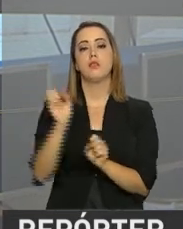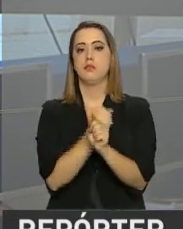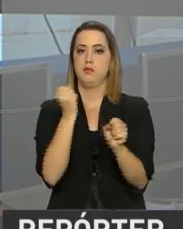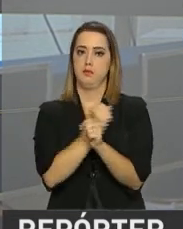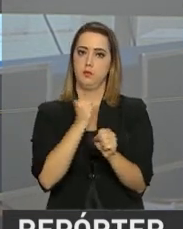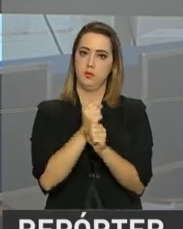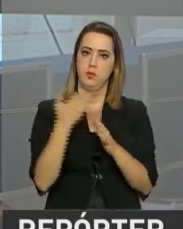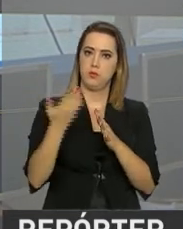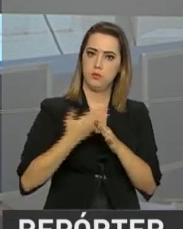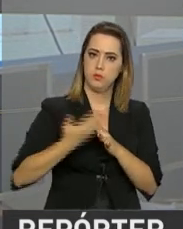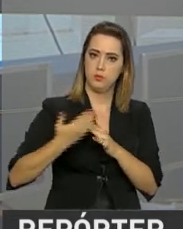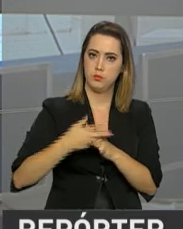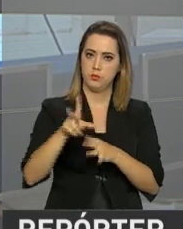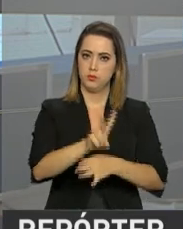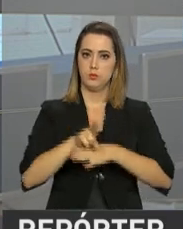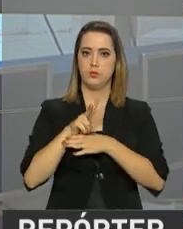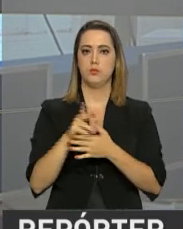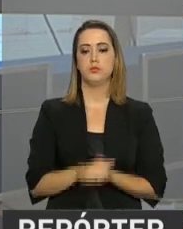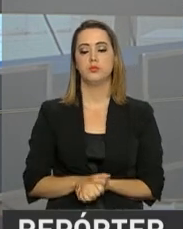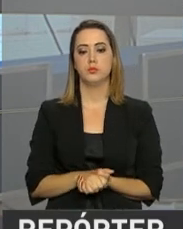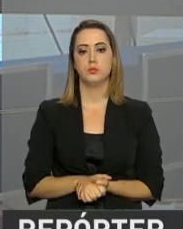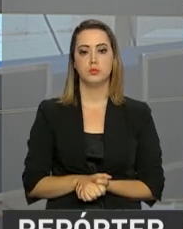para a compra de materiais de construção